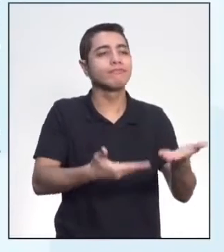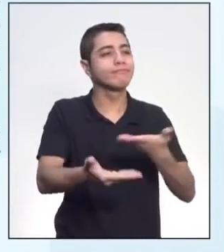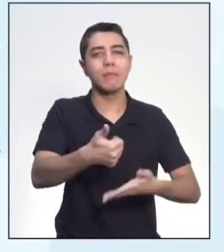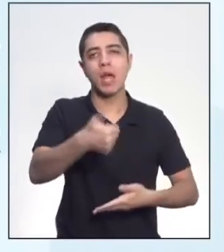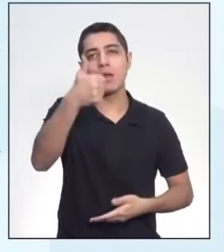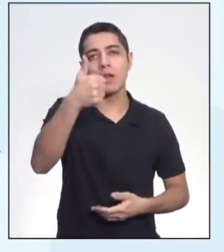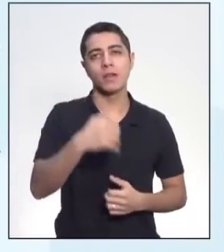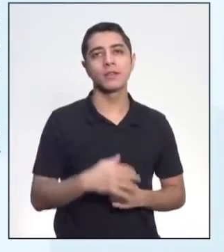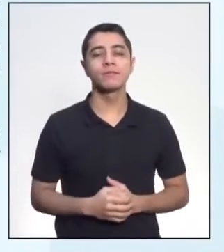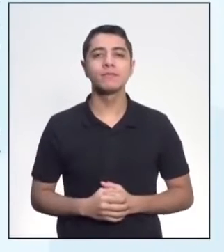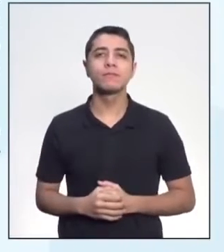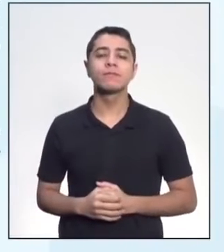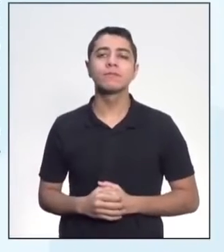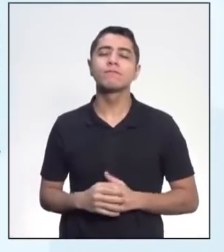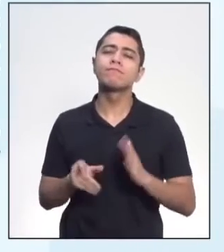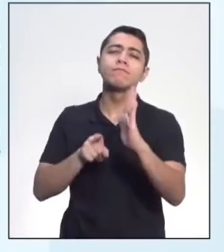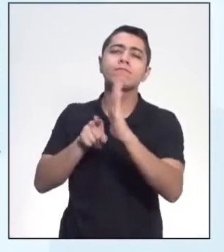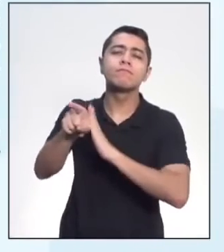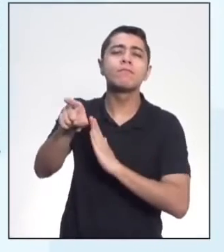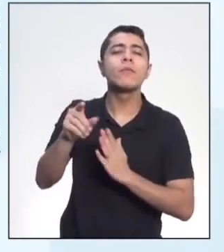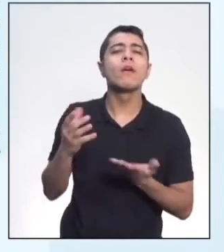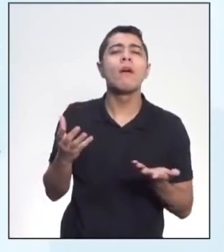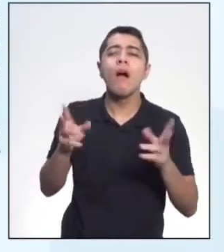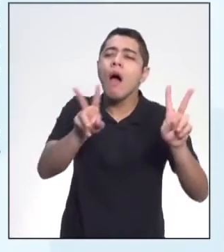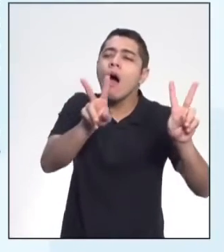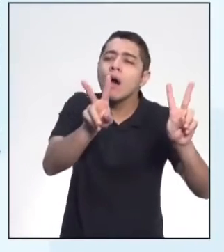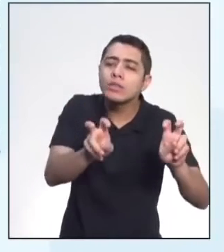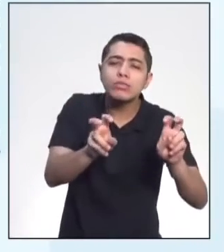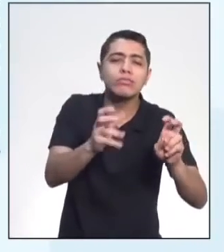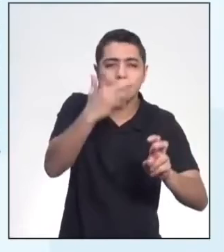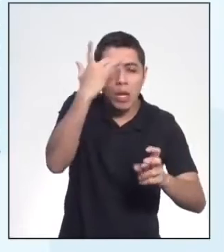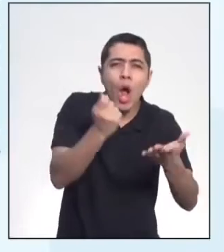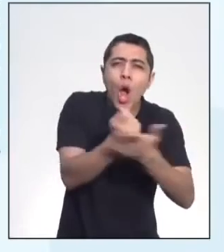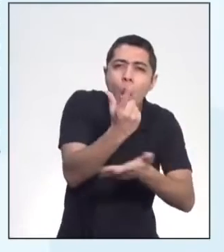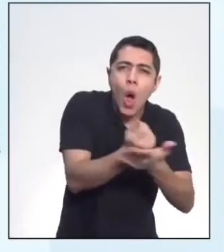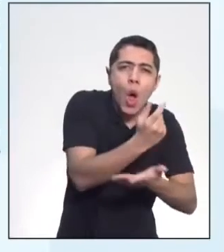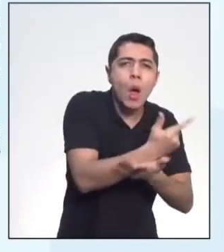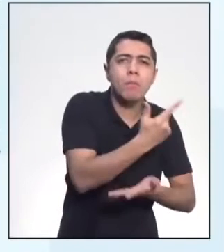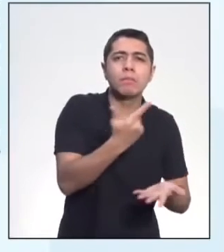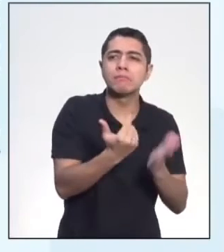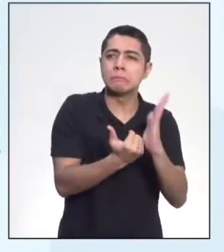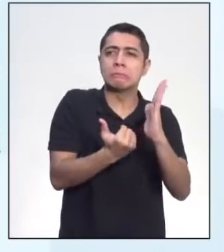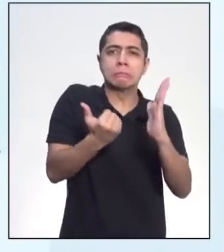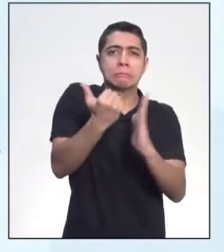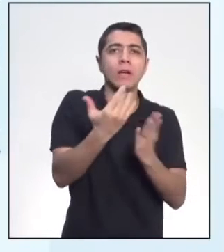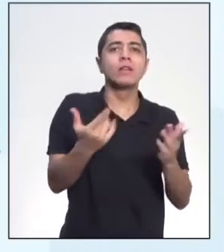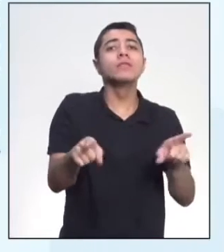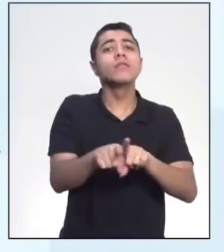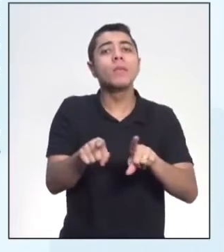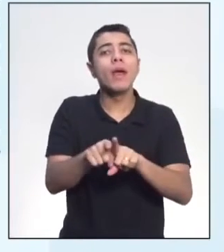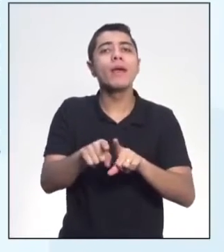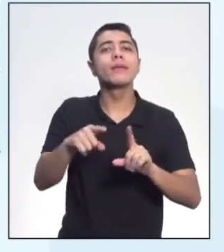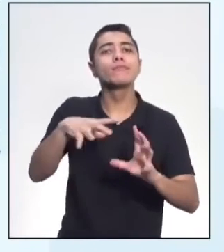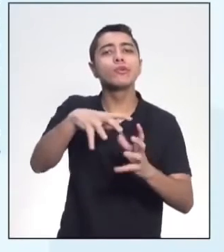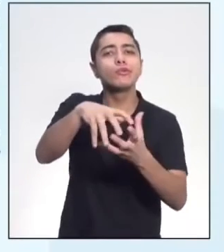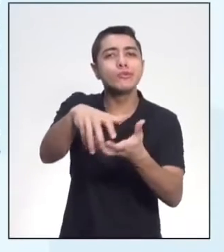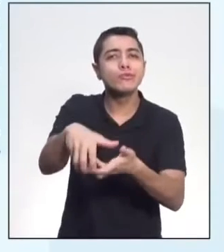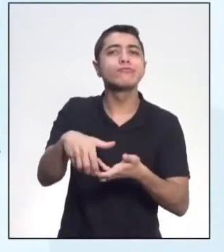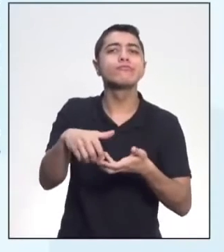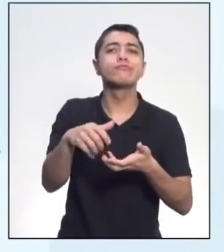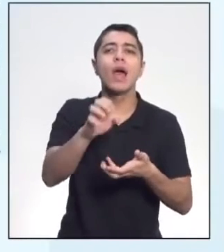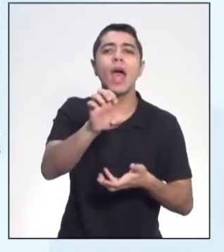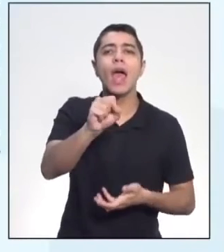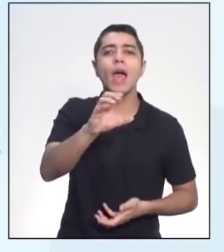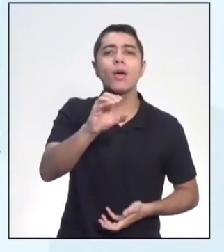Os assuntos como sobre consumismo e ecossistema são constantemente debatidos nos meios de comunicação de acesso